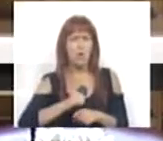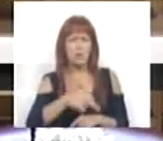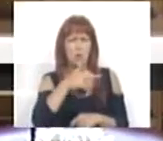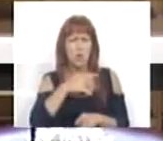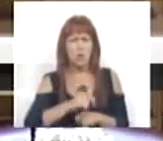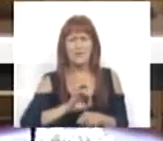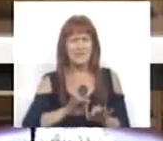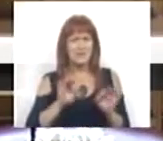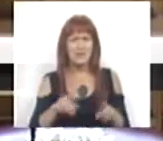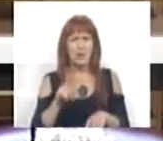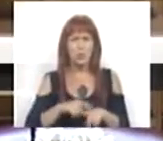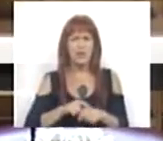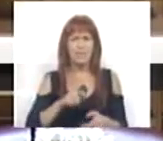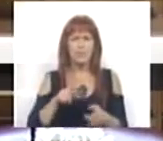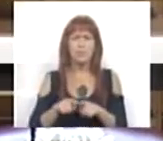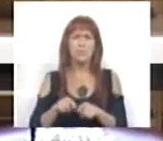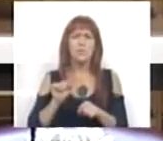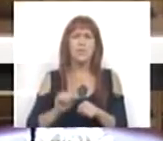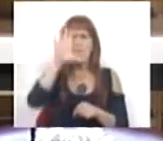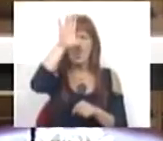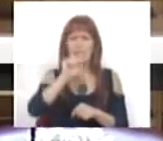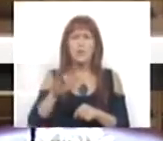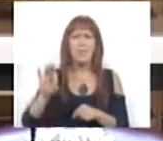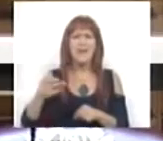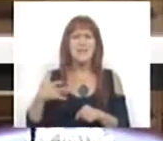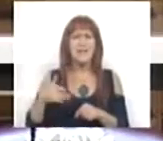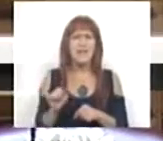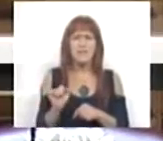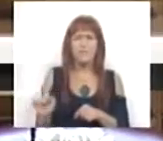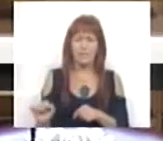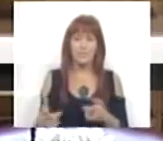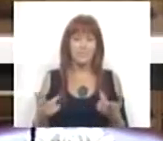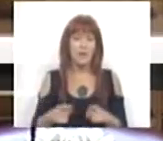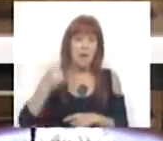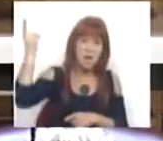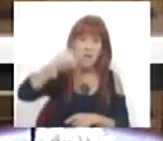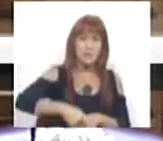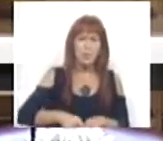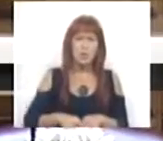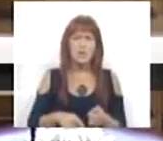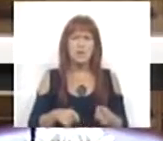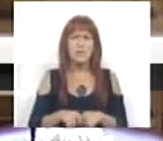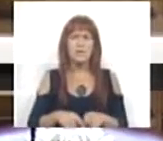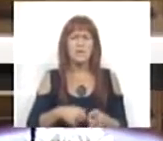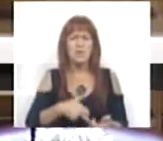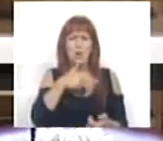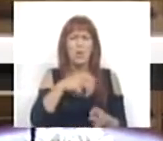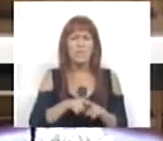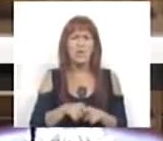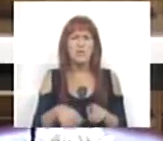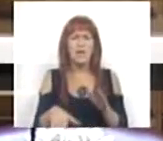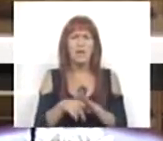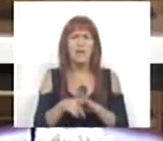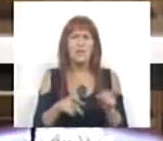ignomínia como durante a vigência do governo PSD-CDS. Foi imposta a tristemente célebre Lei da